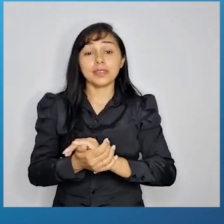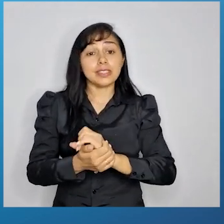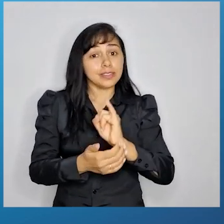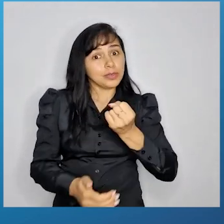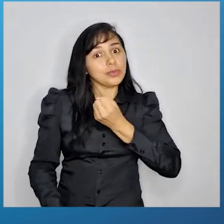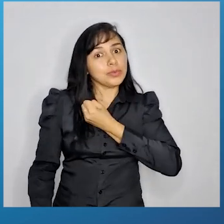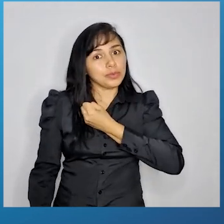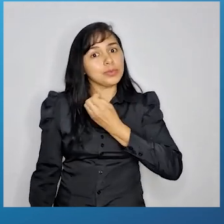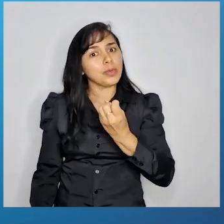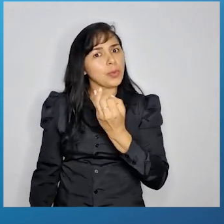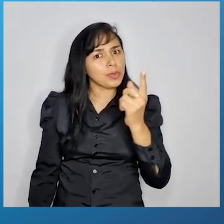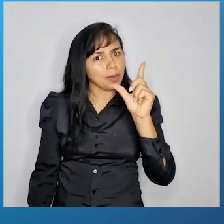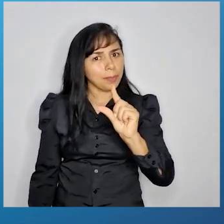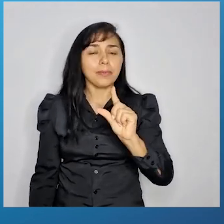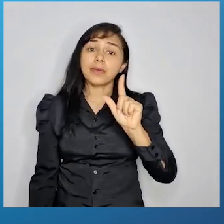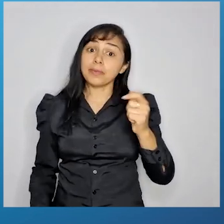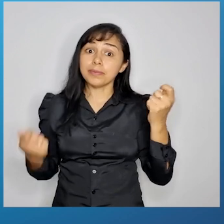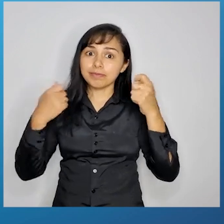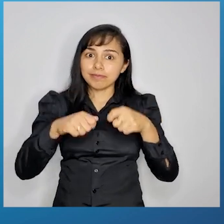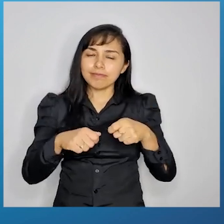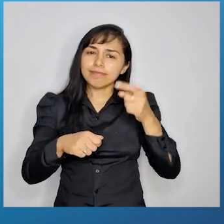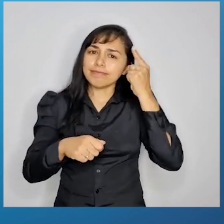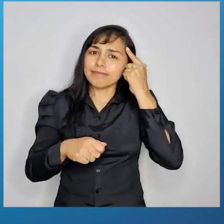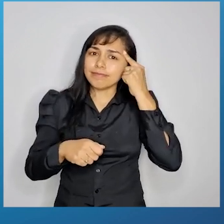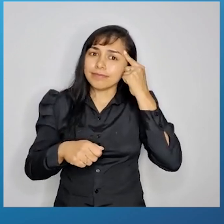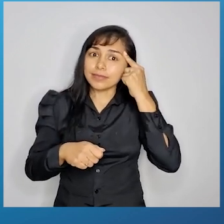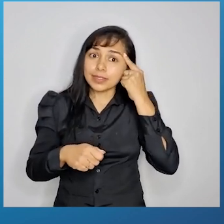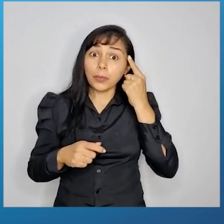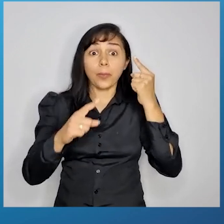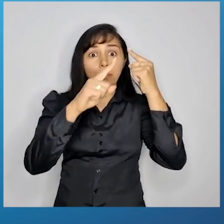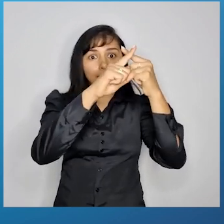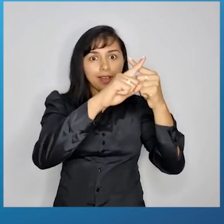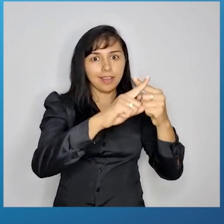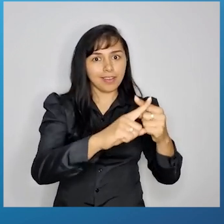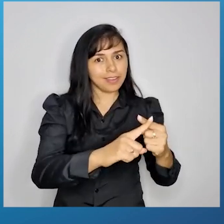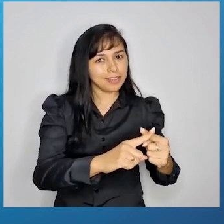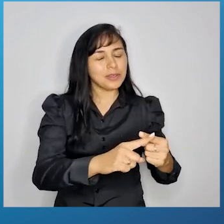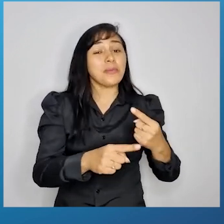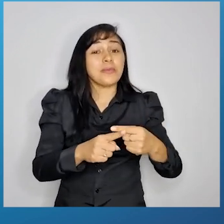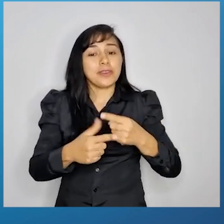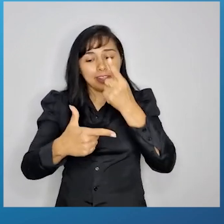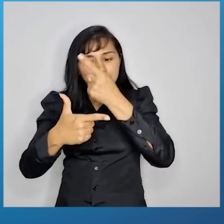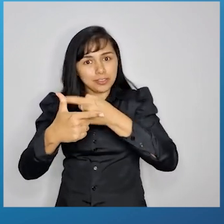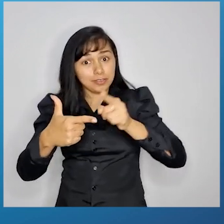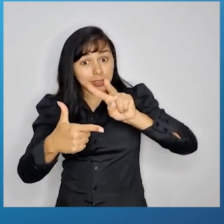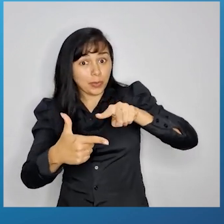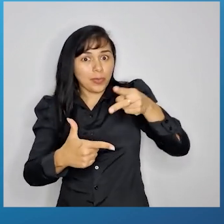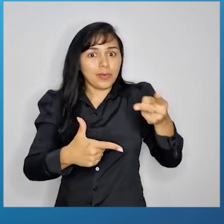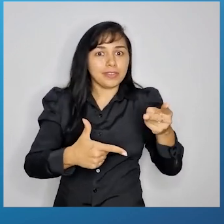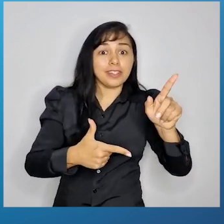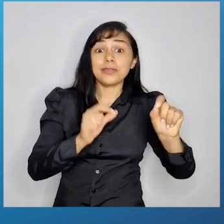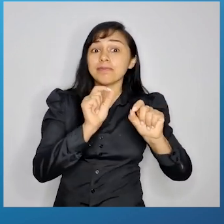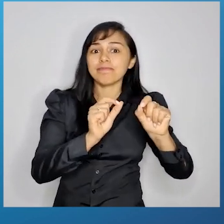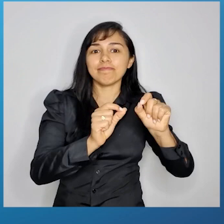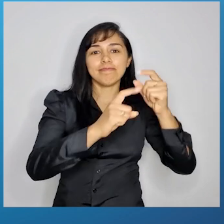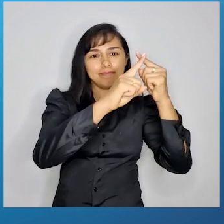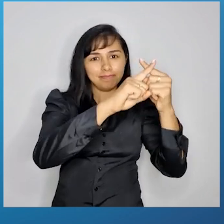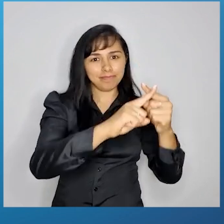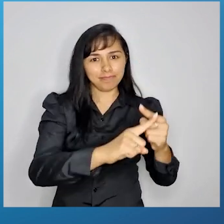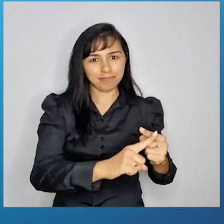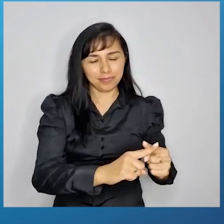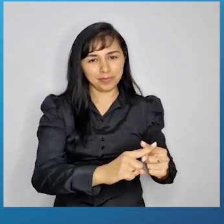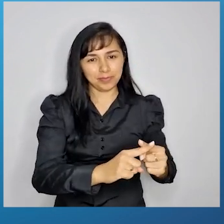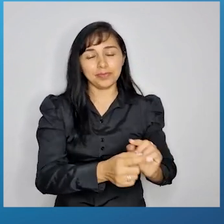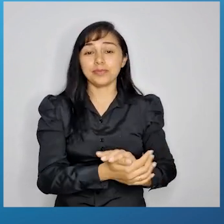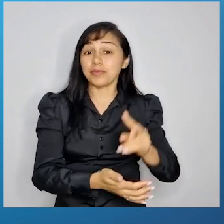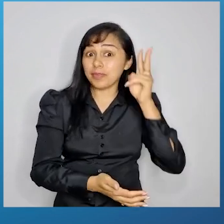número pequeno assim, pensando lá na operação inversa da divisão, que é a multiplicação. Lá